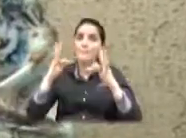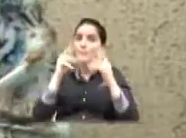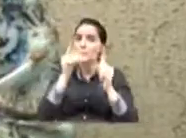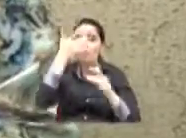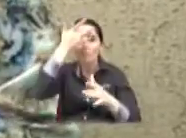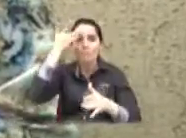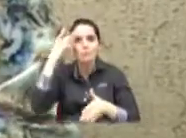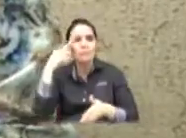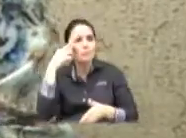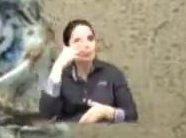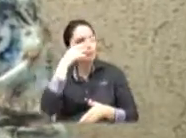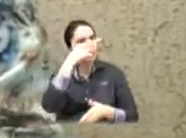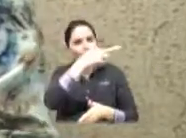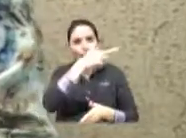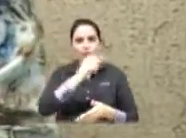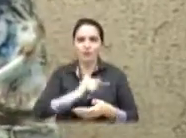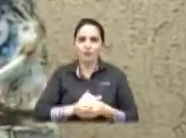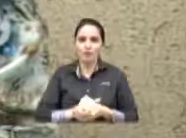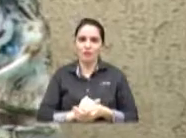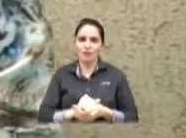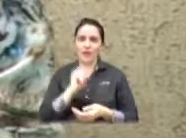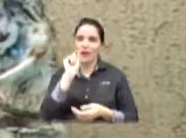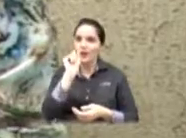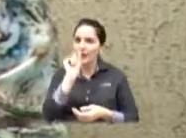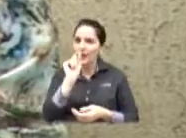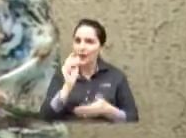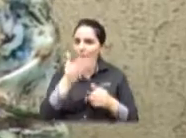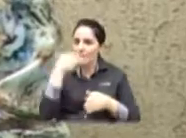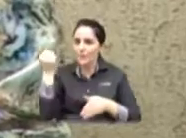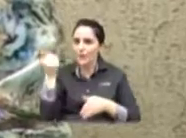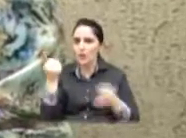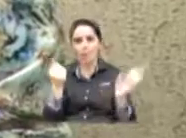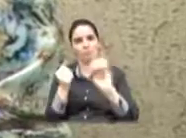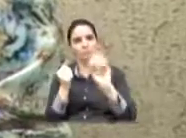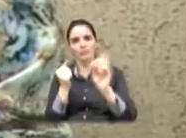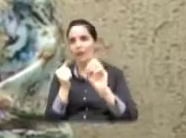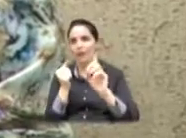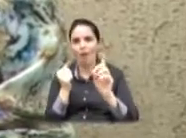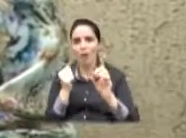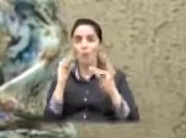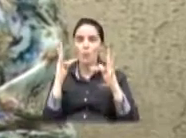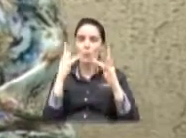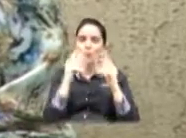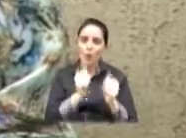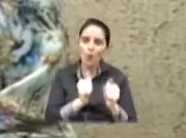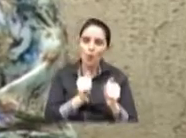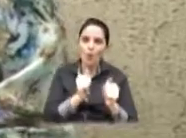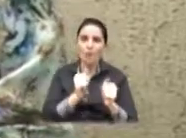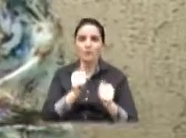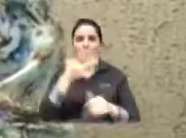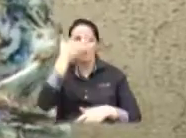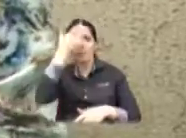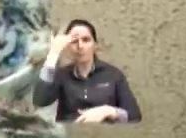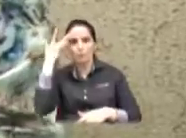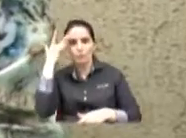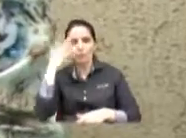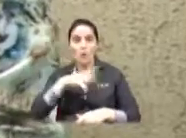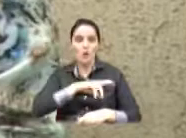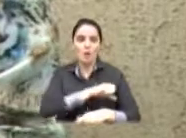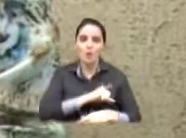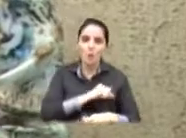vem quem perde o melhor mas criar oportunidades para que todos aqueles que gostem possam